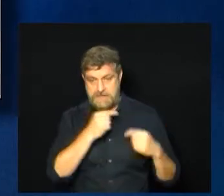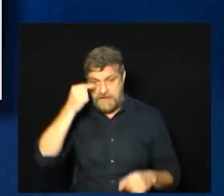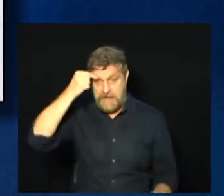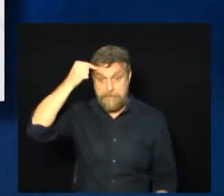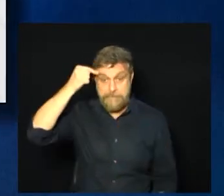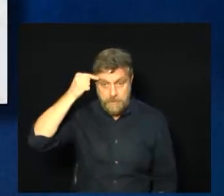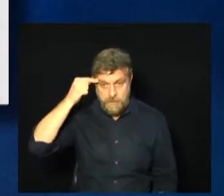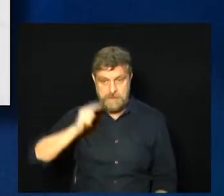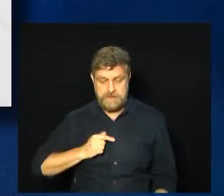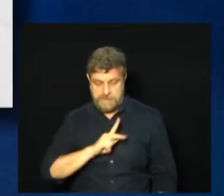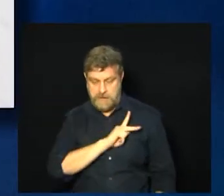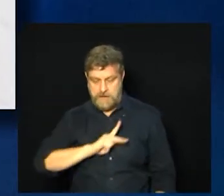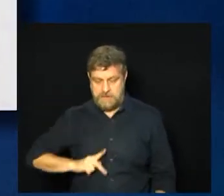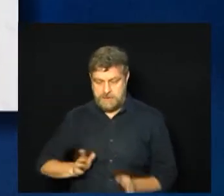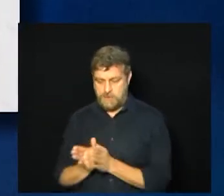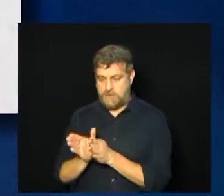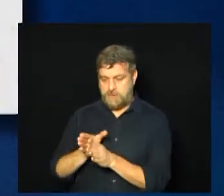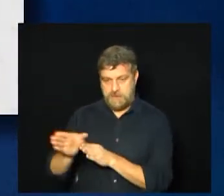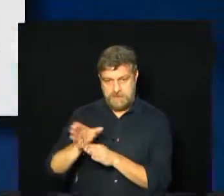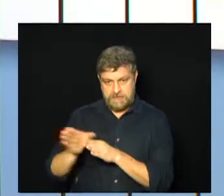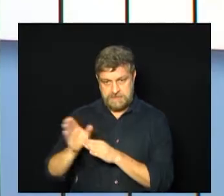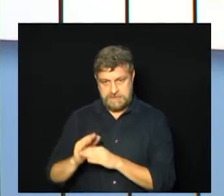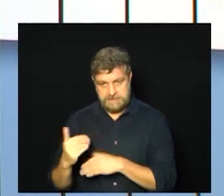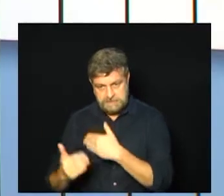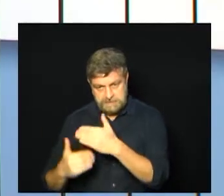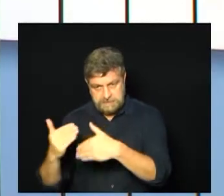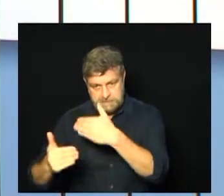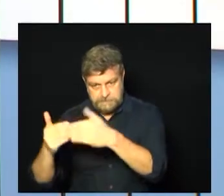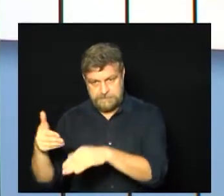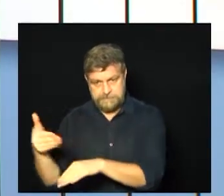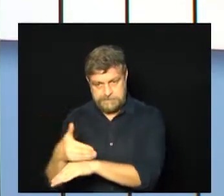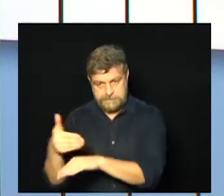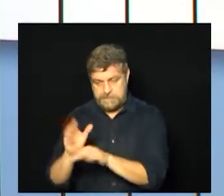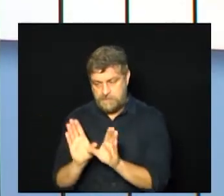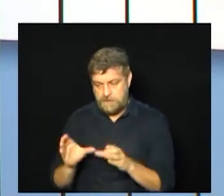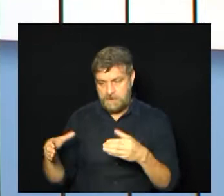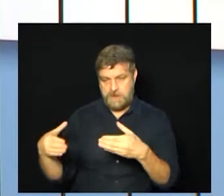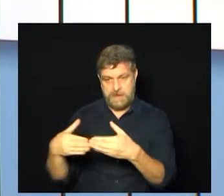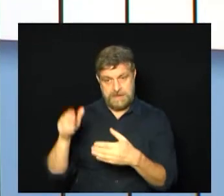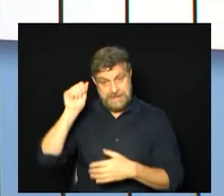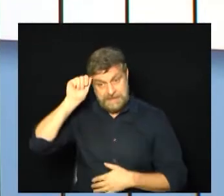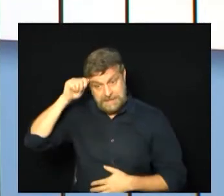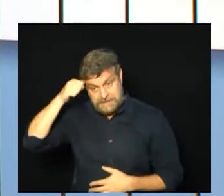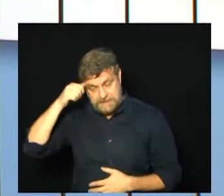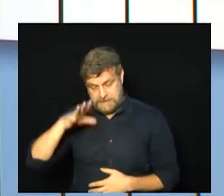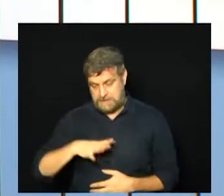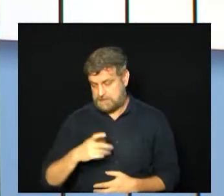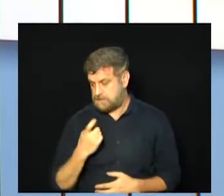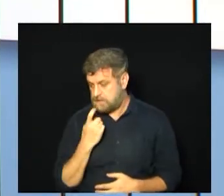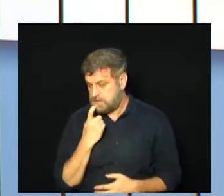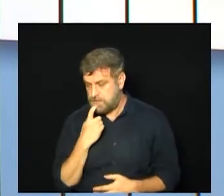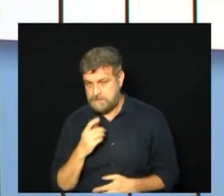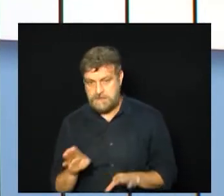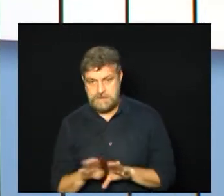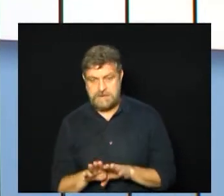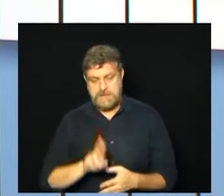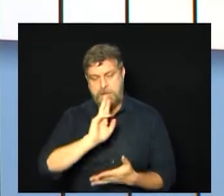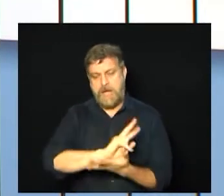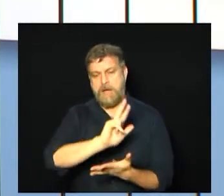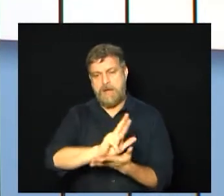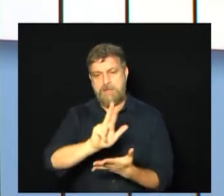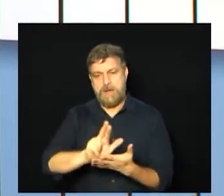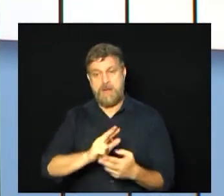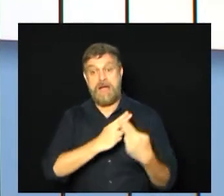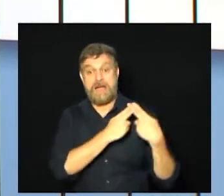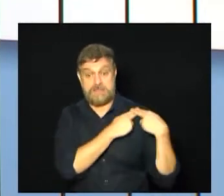Miguel, do presidente do Conselho de Desenvolvimento e de Participação da Comunidade Negra de Campinas, entre outras